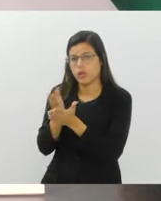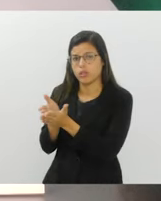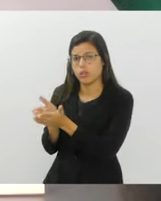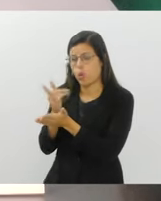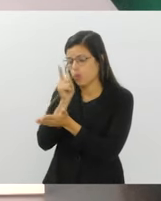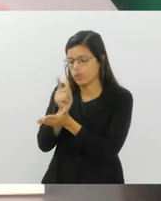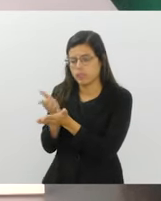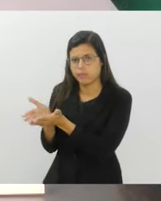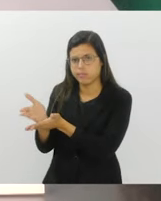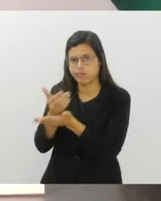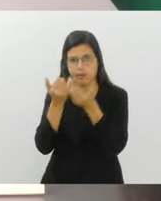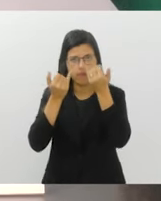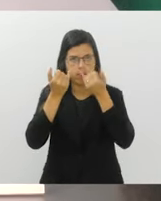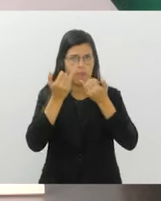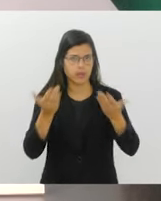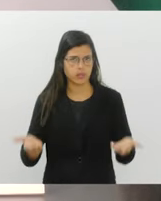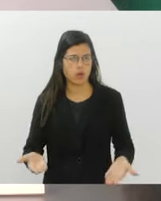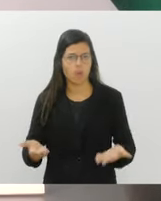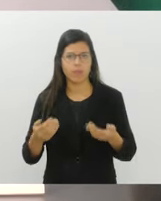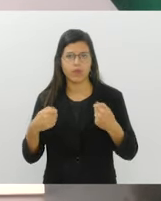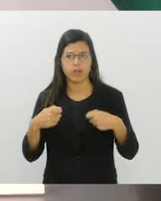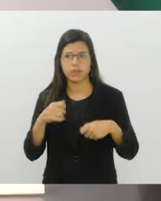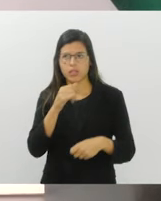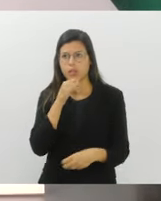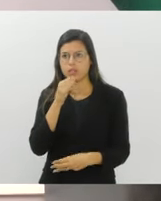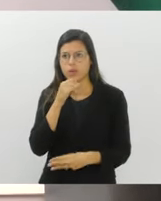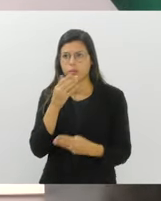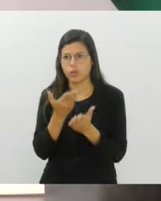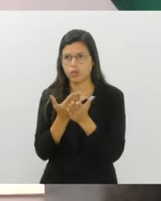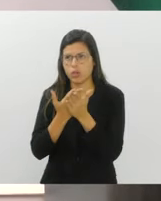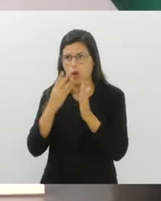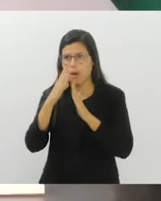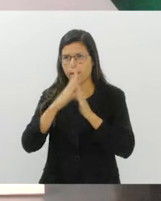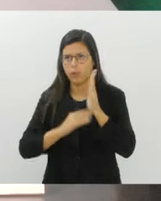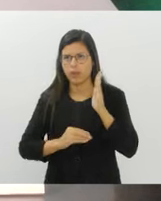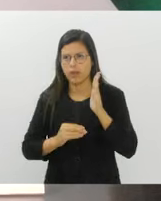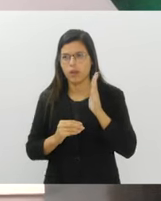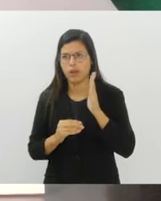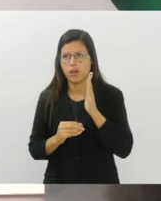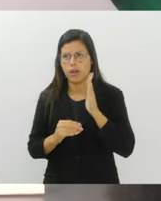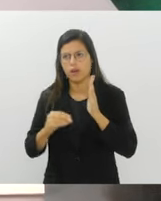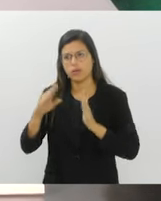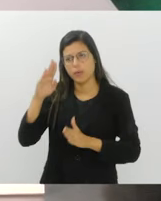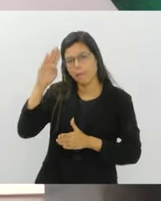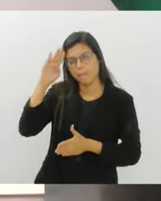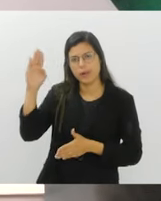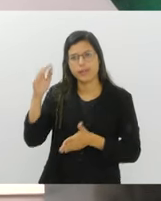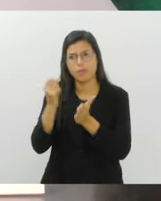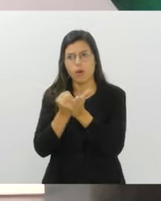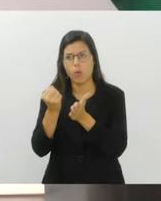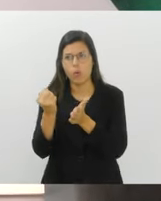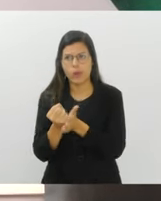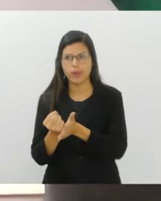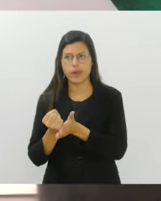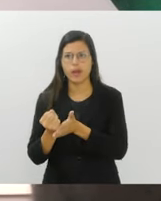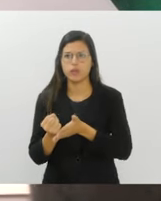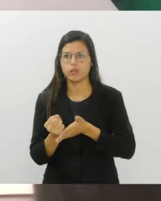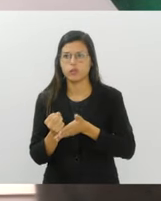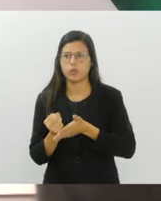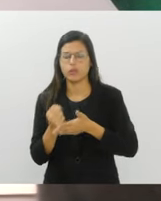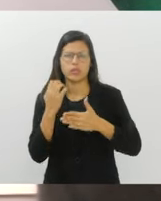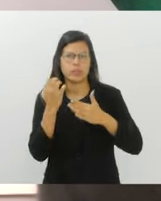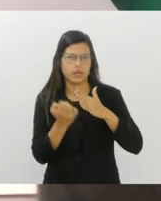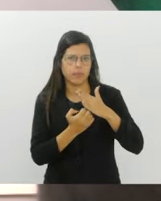nessas informações. Eu preciso, por exemplo, para estudar uma modelagem, os principais contratos da Supervia.